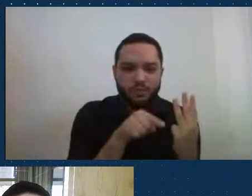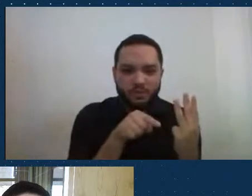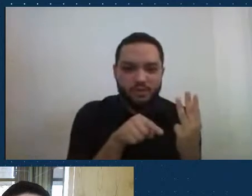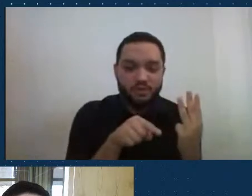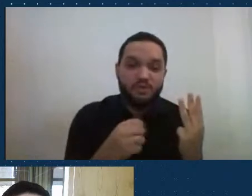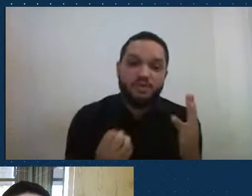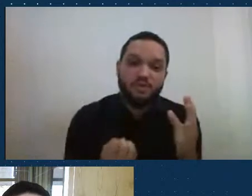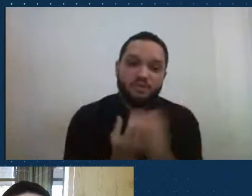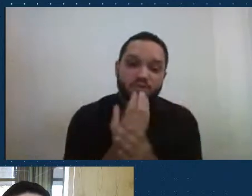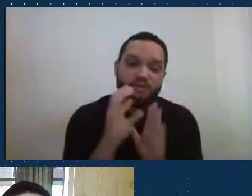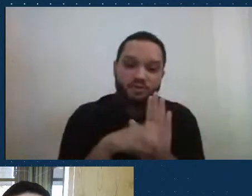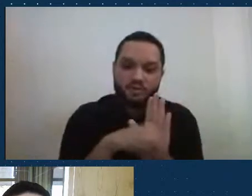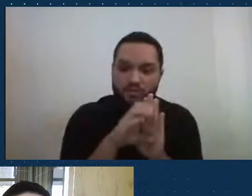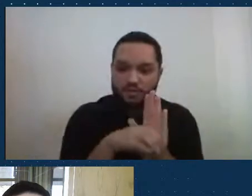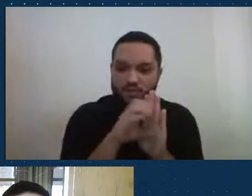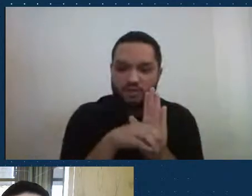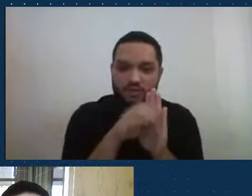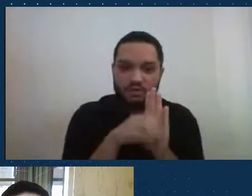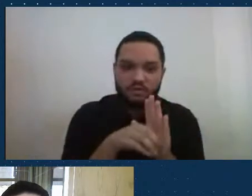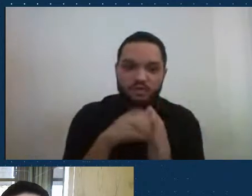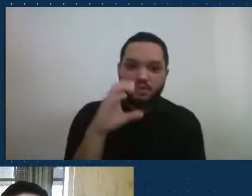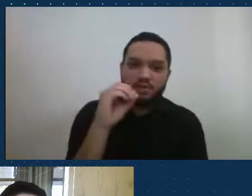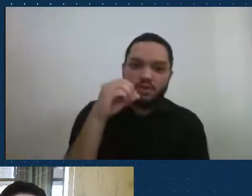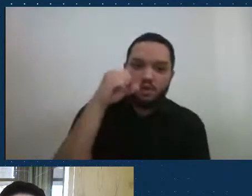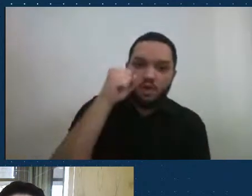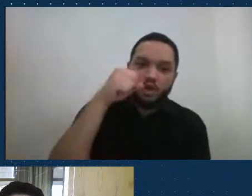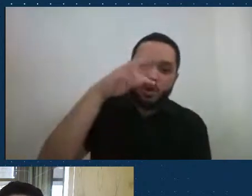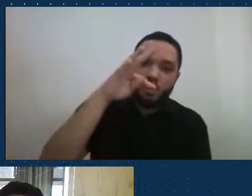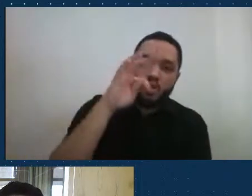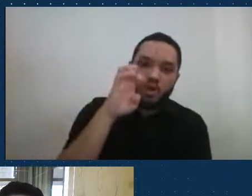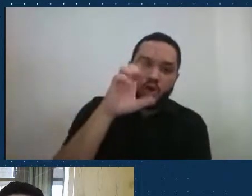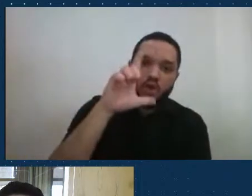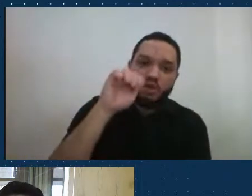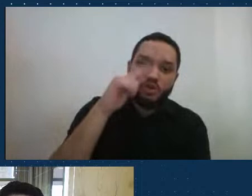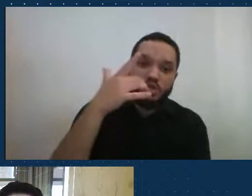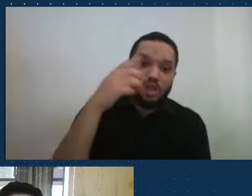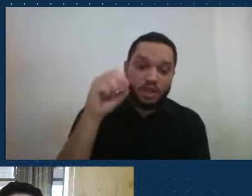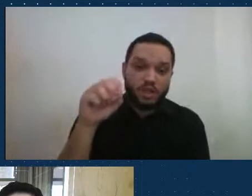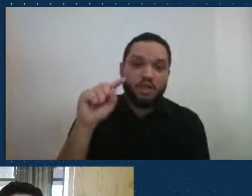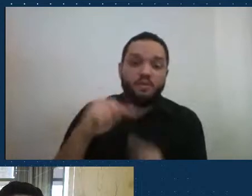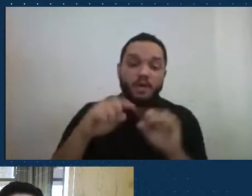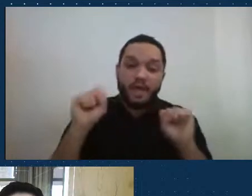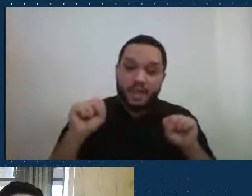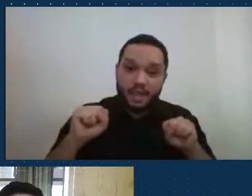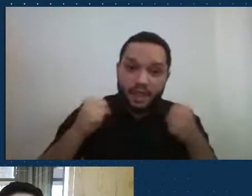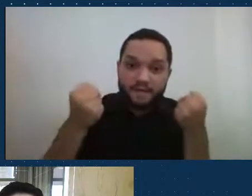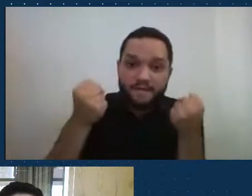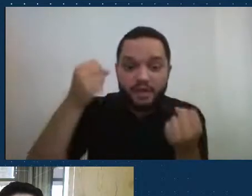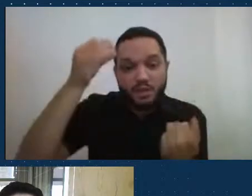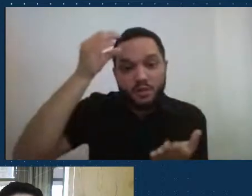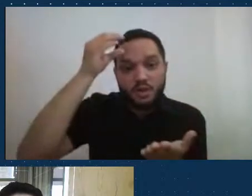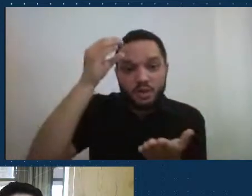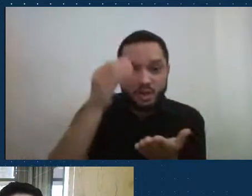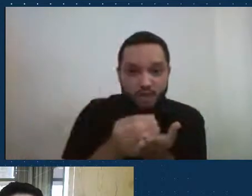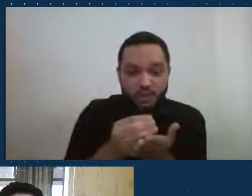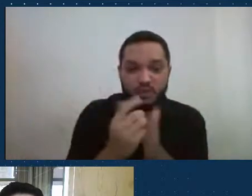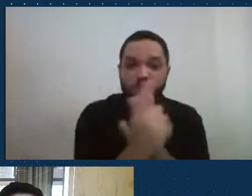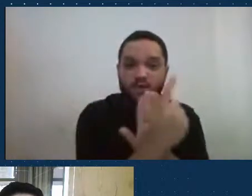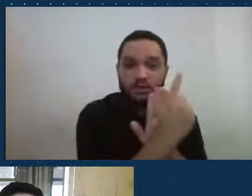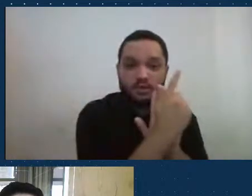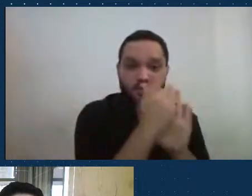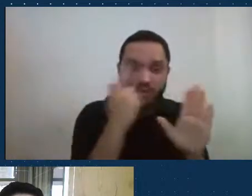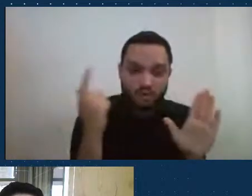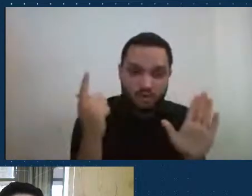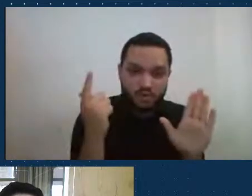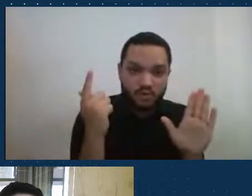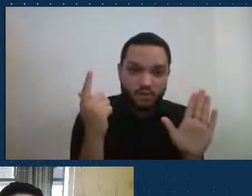criou o conceito de constelação de gênero. E aí ele foi defender essa tese de que os gêneros se